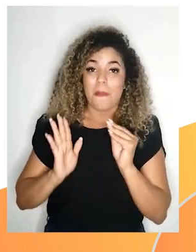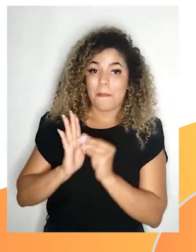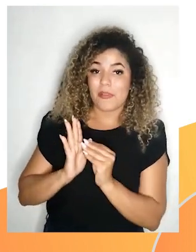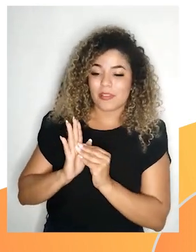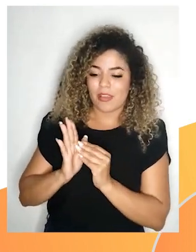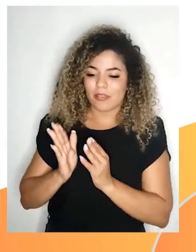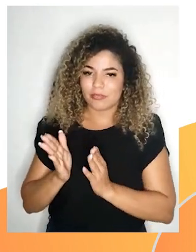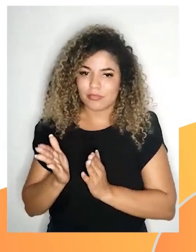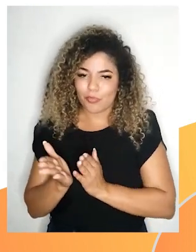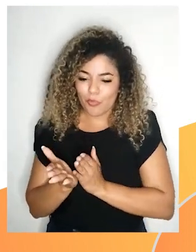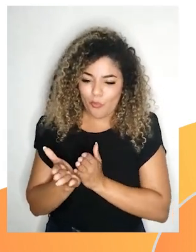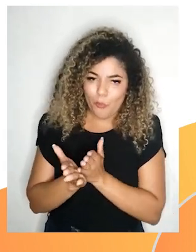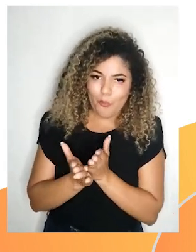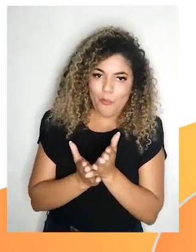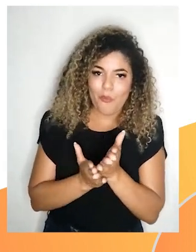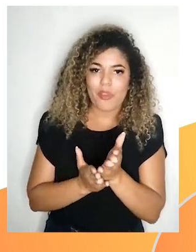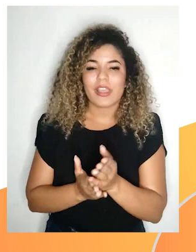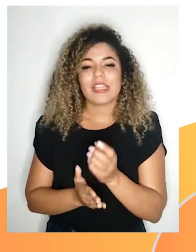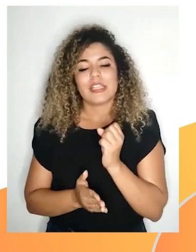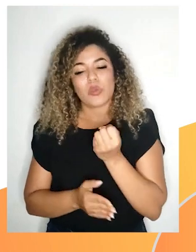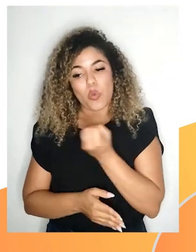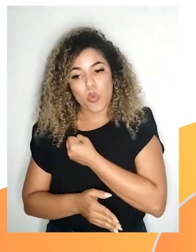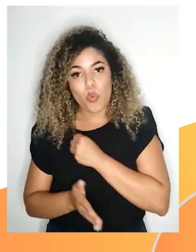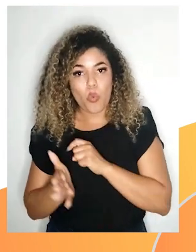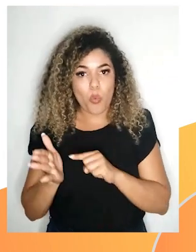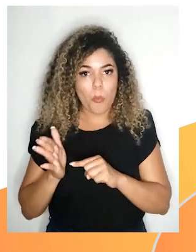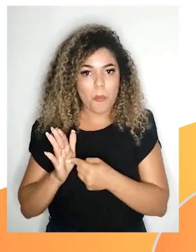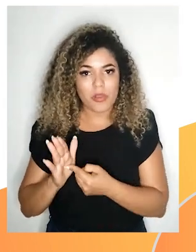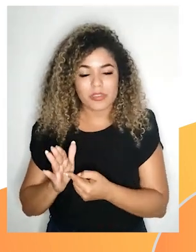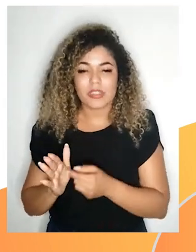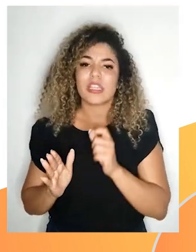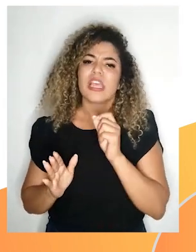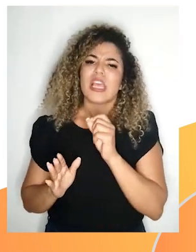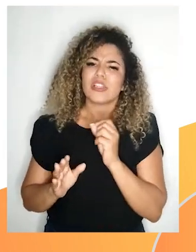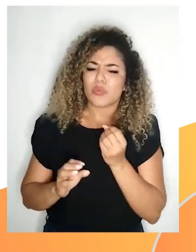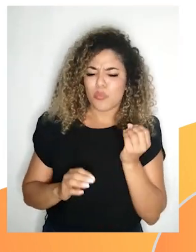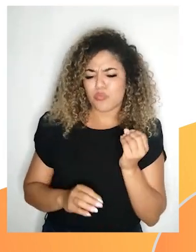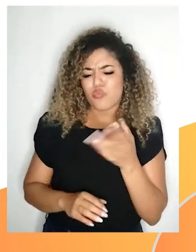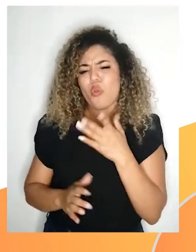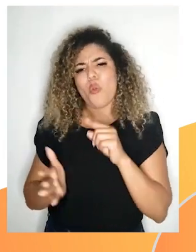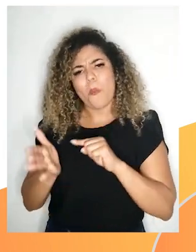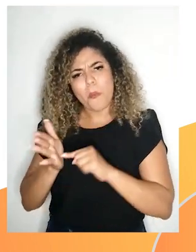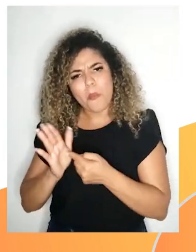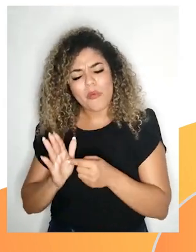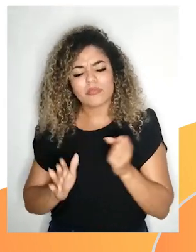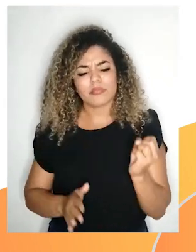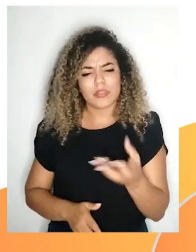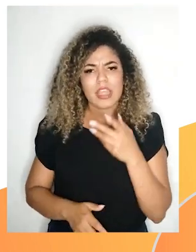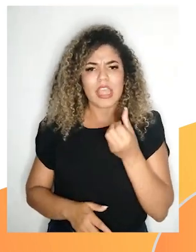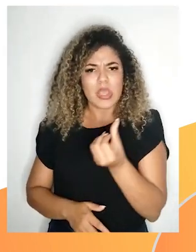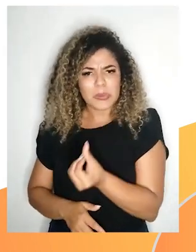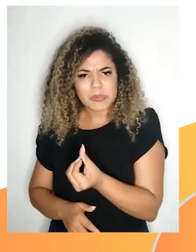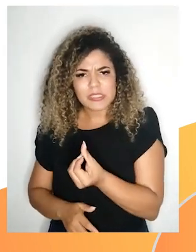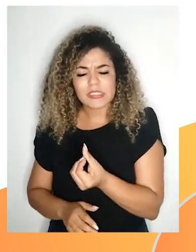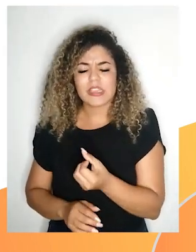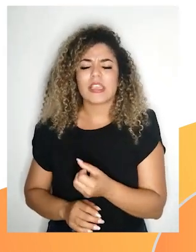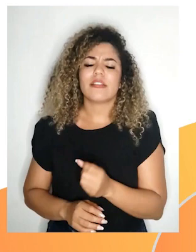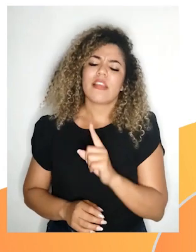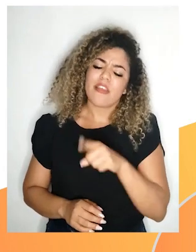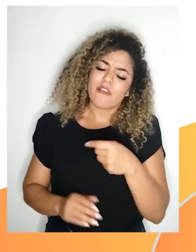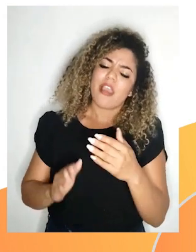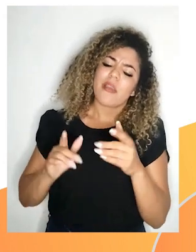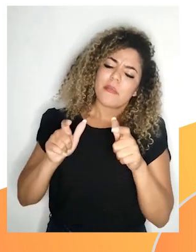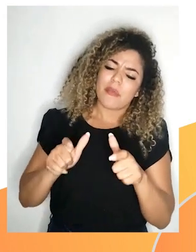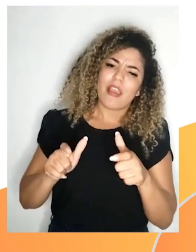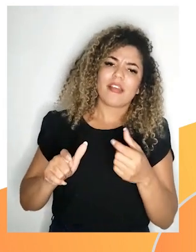caminhos, né? A gente pode dizer que de acordo com as pontuações do dado, escrever, né? De acordo com as pontuações do dado, número 6, aí coloca casa